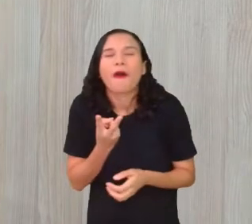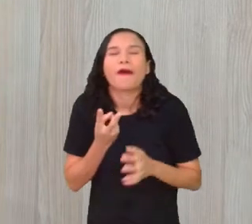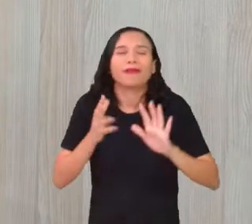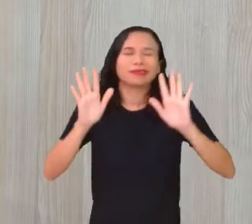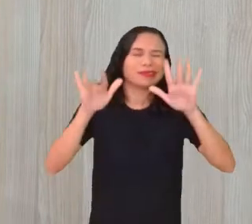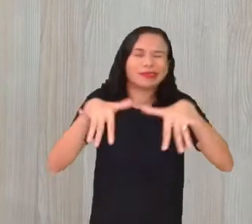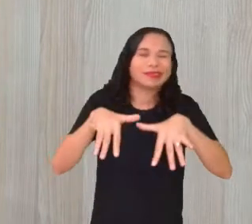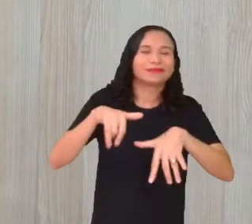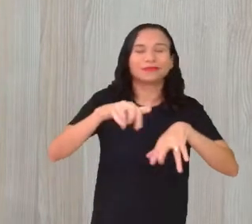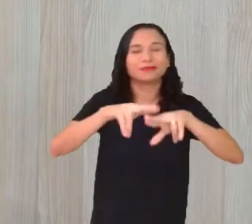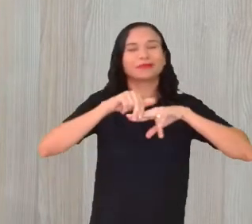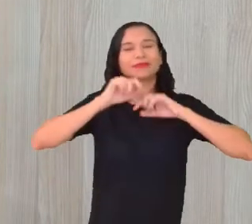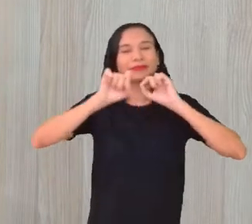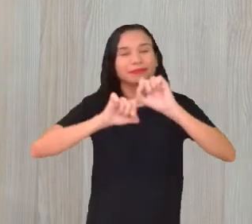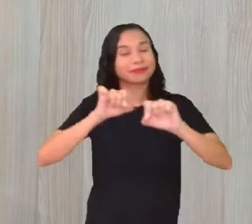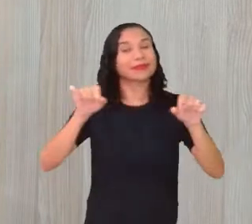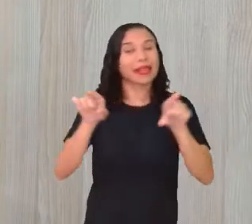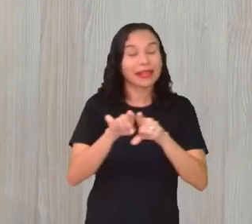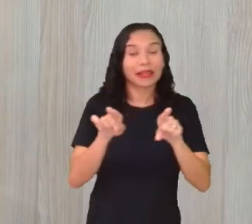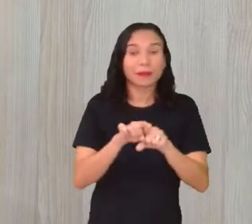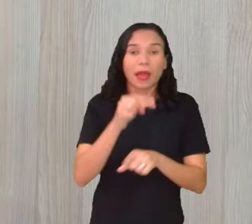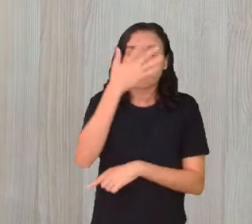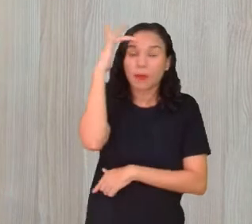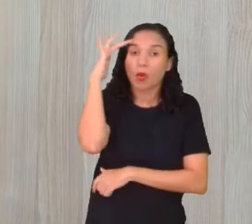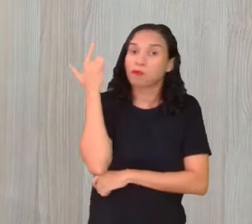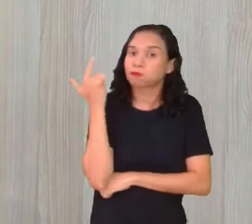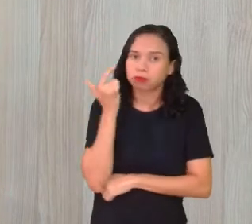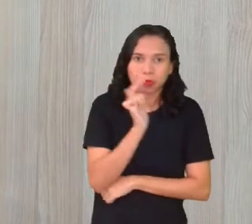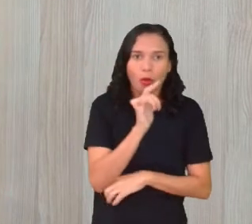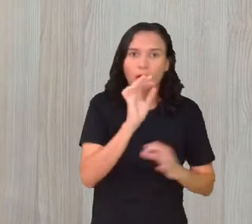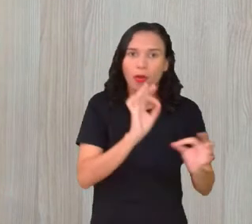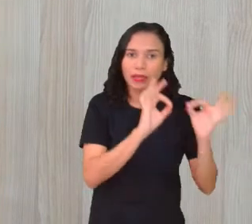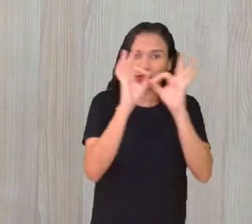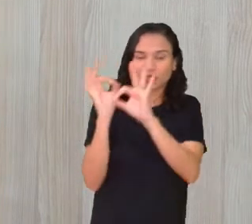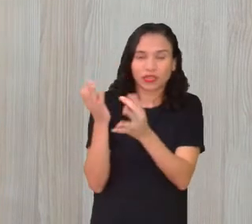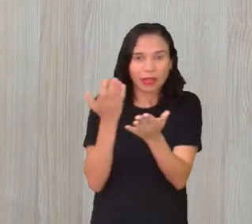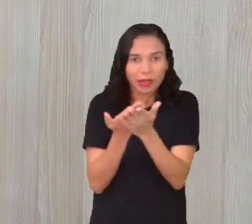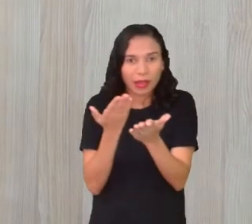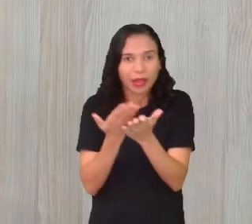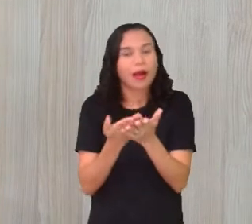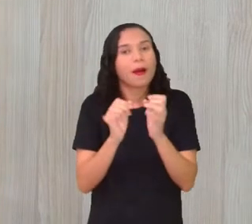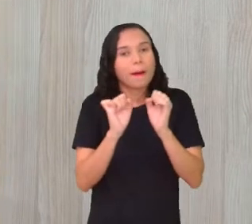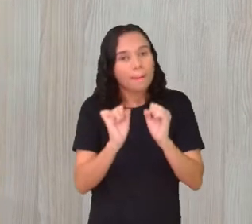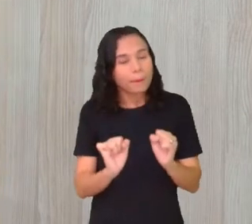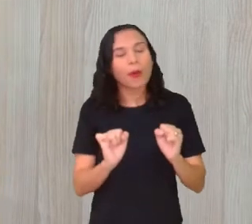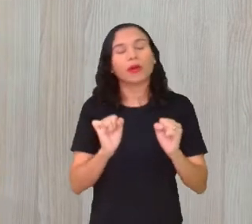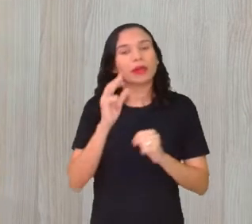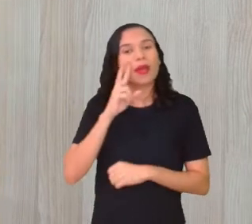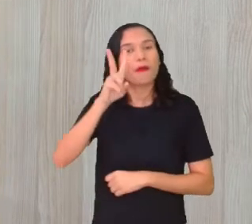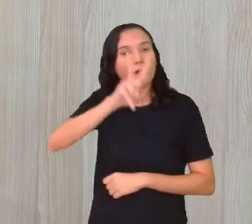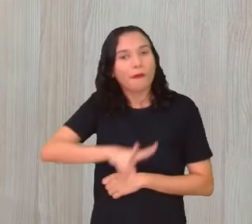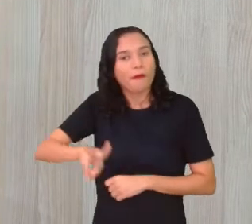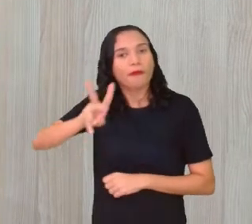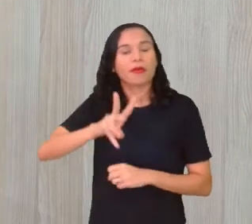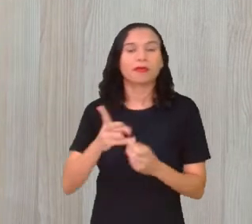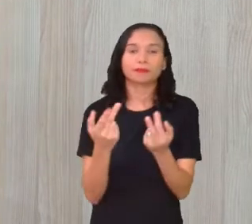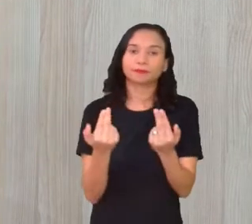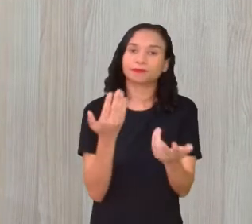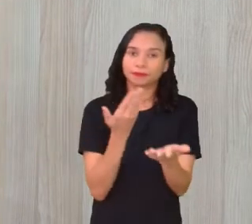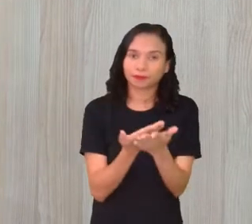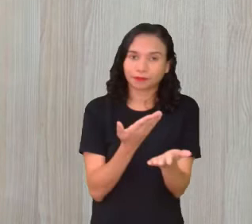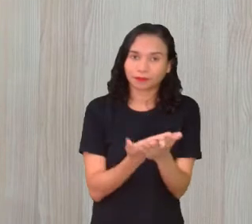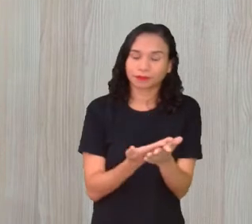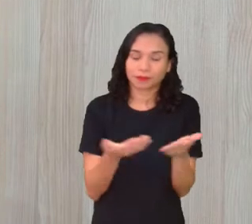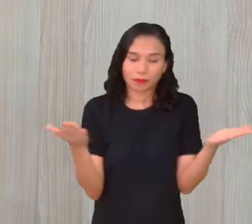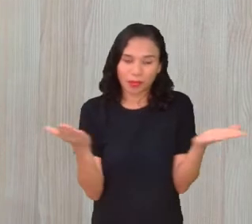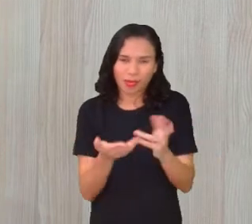aqui. E você também que não conseguiu acompanhar essa aula ao vivo, pode também acessar essa mesma aula,